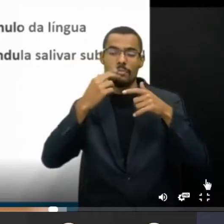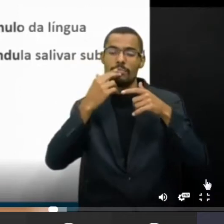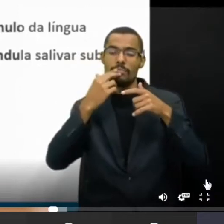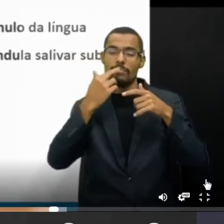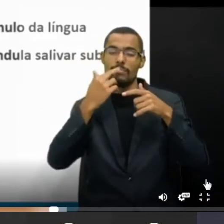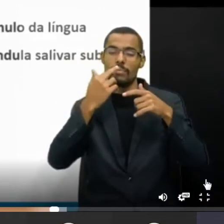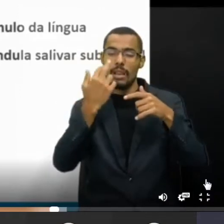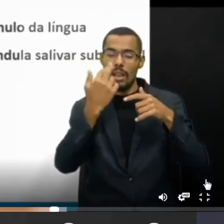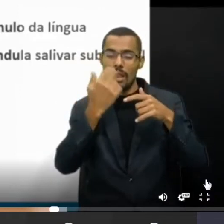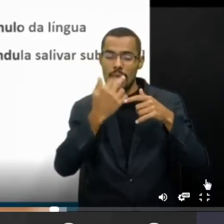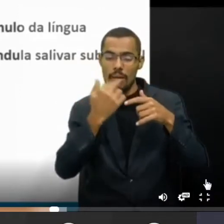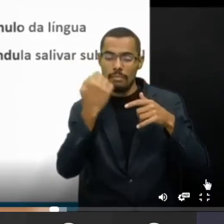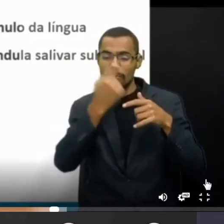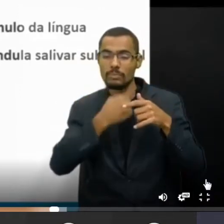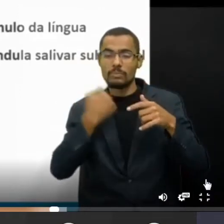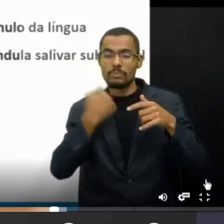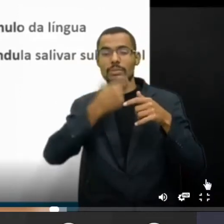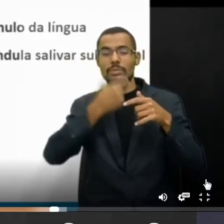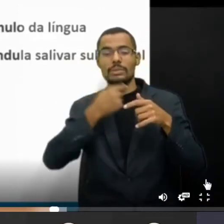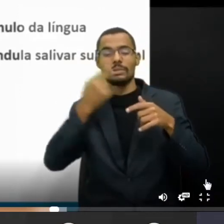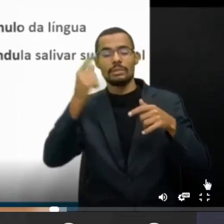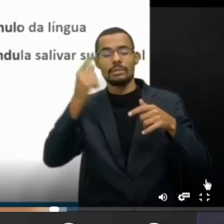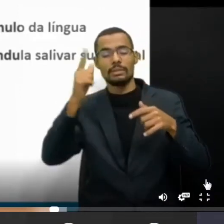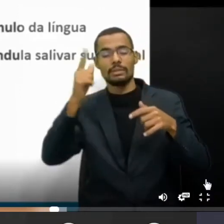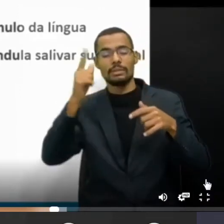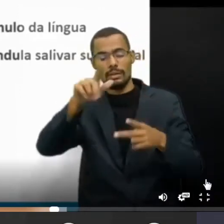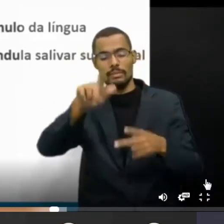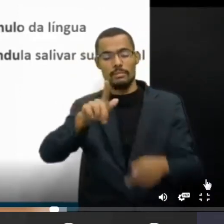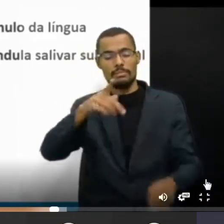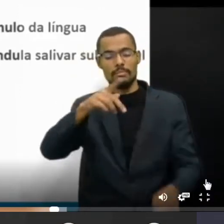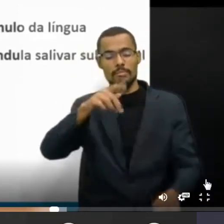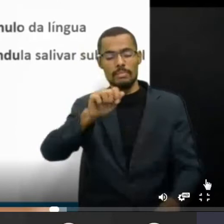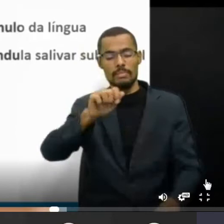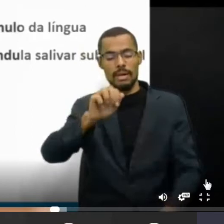lábios. Então, eu tenho glândula parótida,